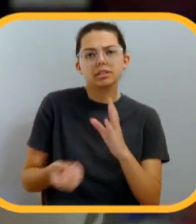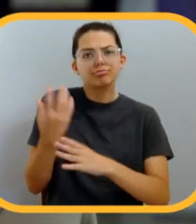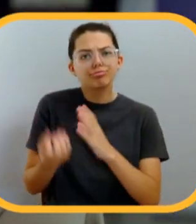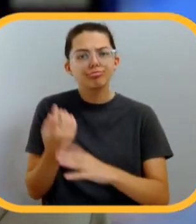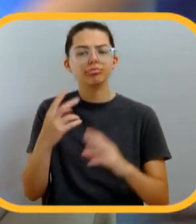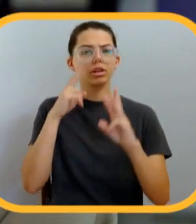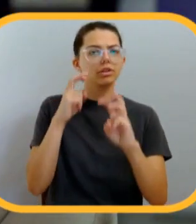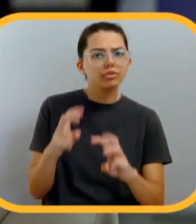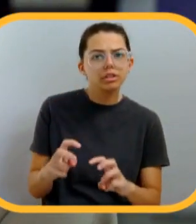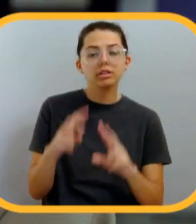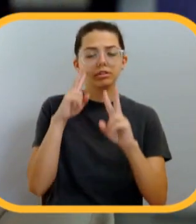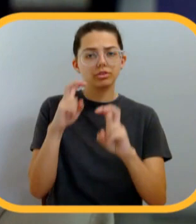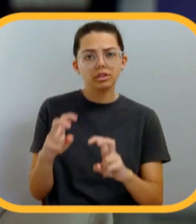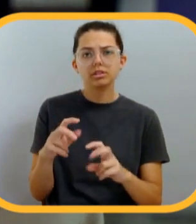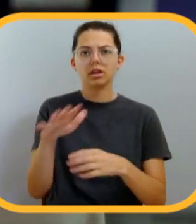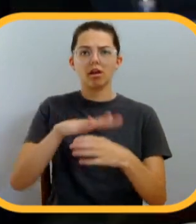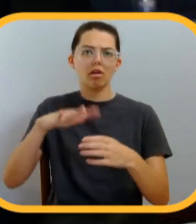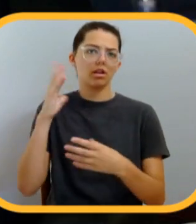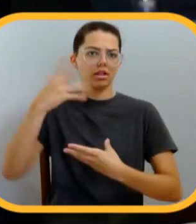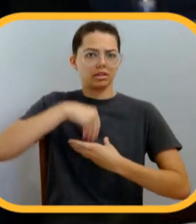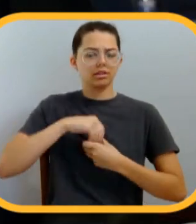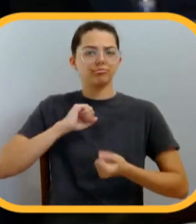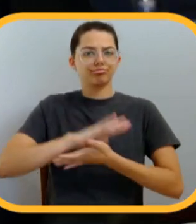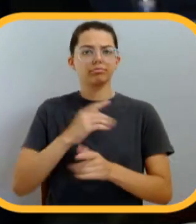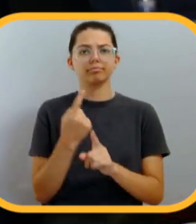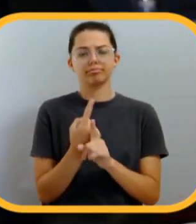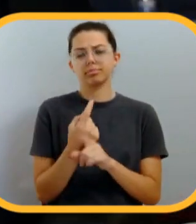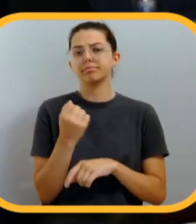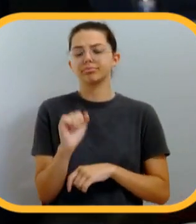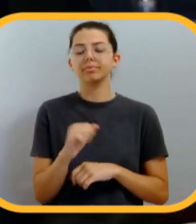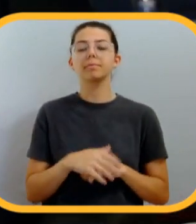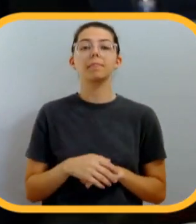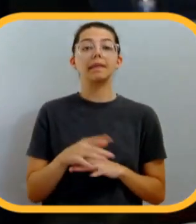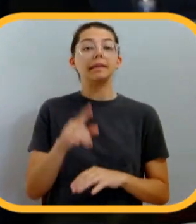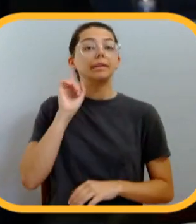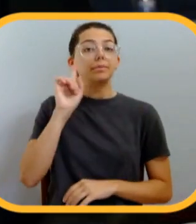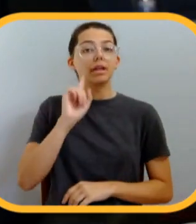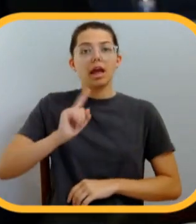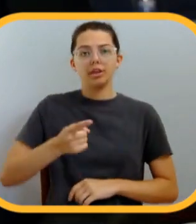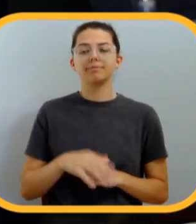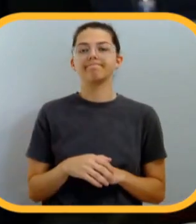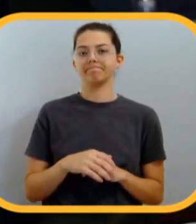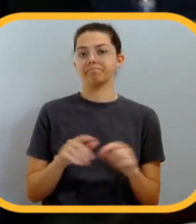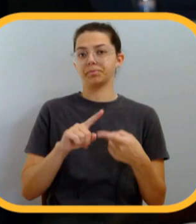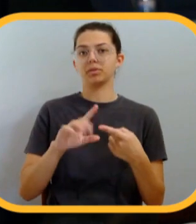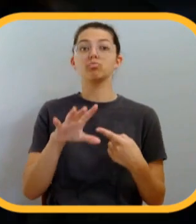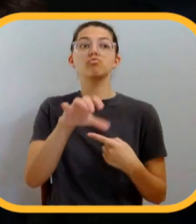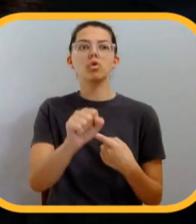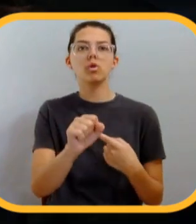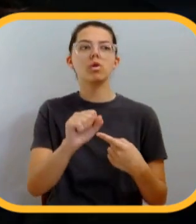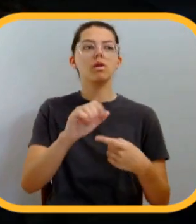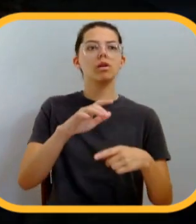de investigação nesta área da literacia mediática. Aqui neste momento o que é importante é, primeiro, identificar